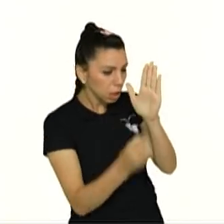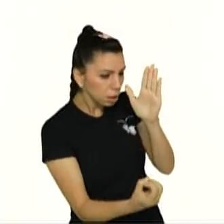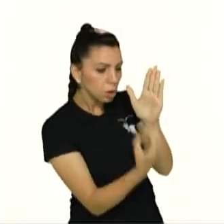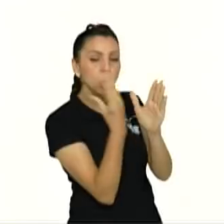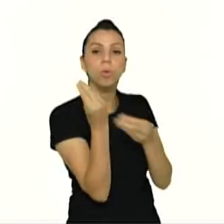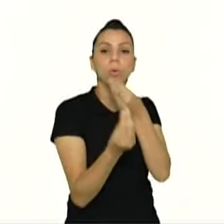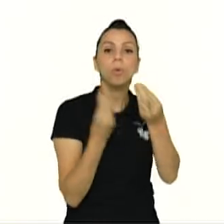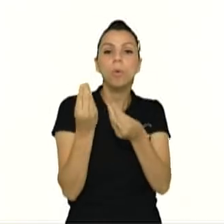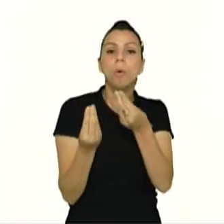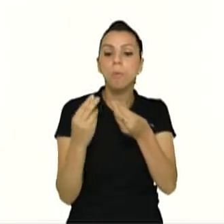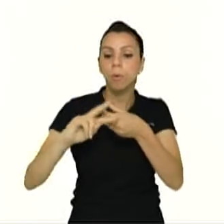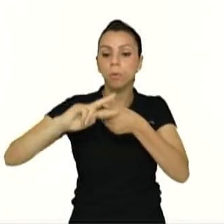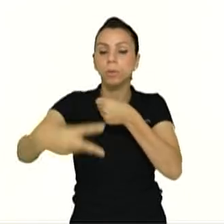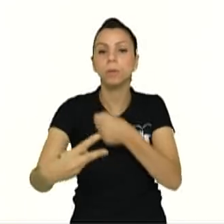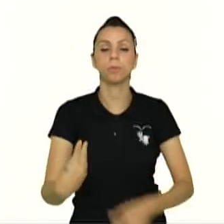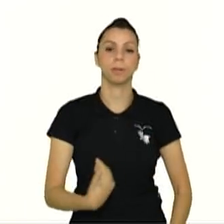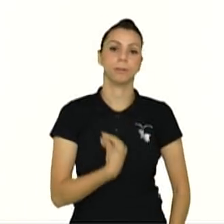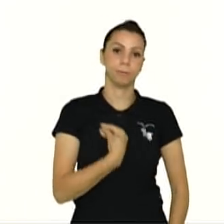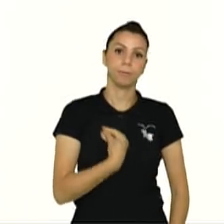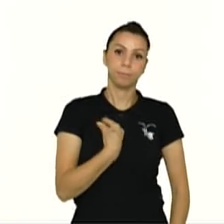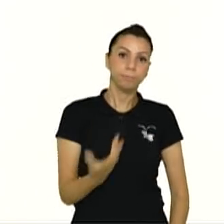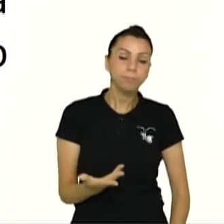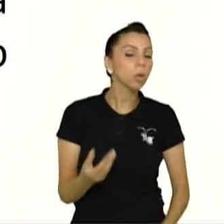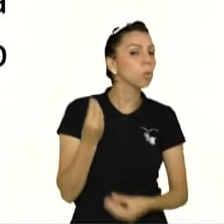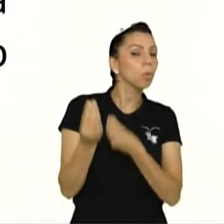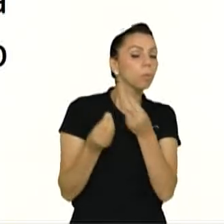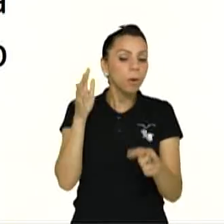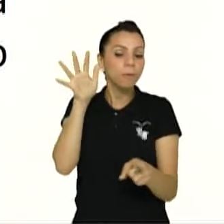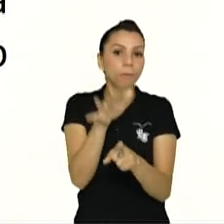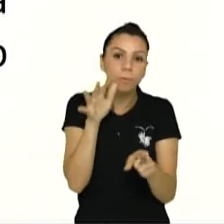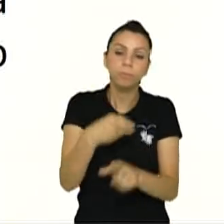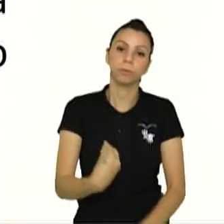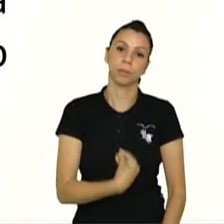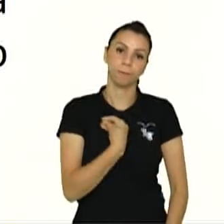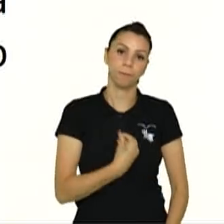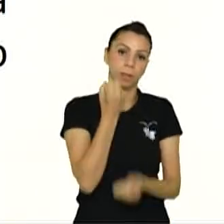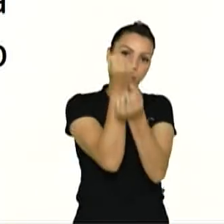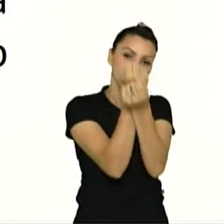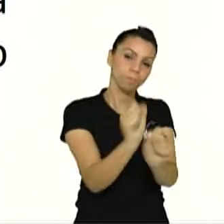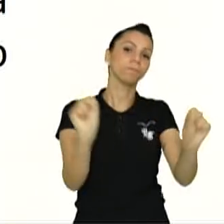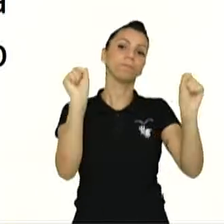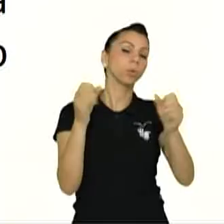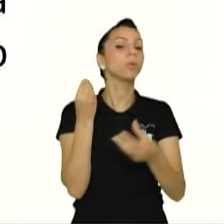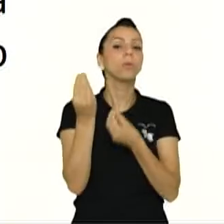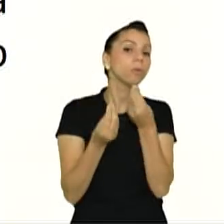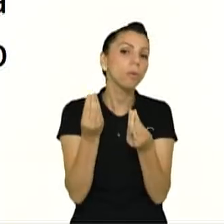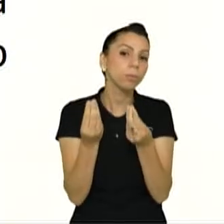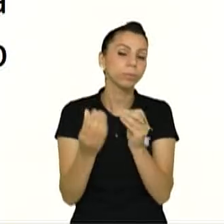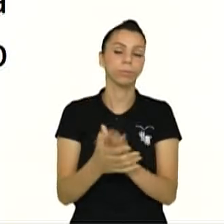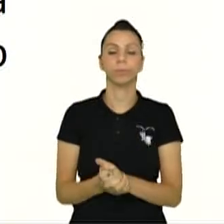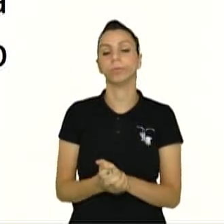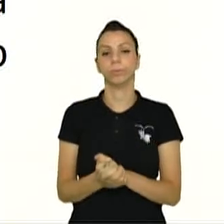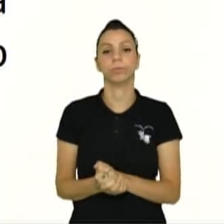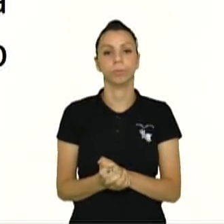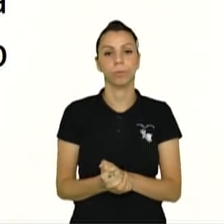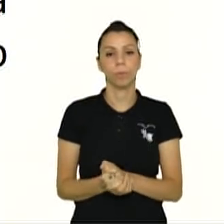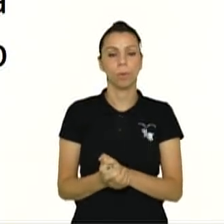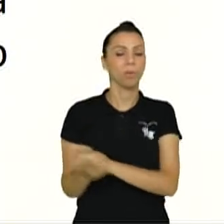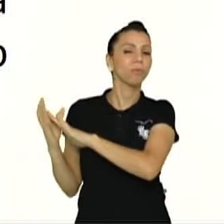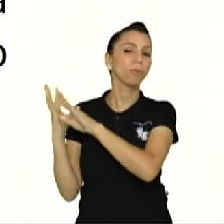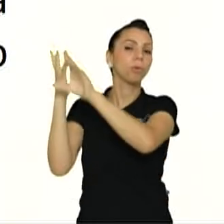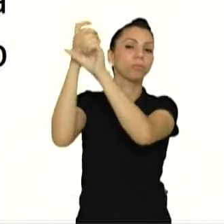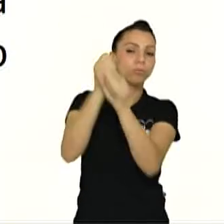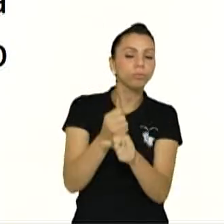lei impactou na vida deles, dos recém-libertos. Avançando aqui, vamos retomar aqui o que nós estudamos na última